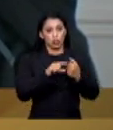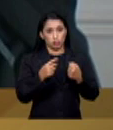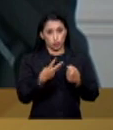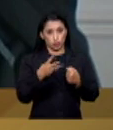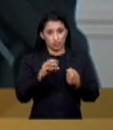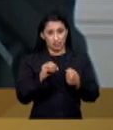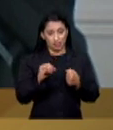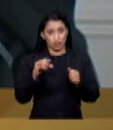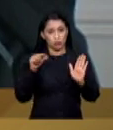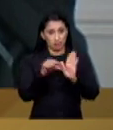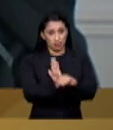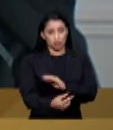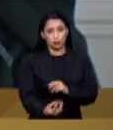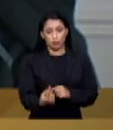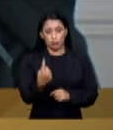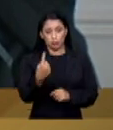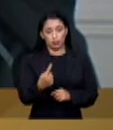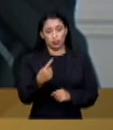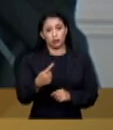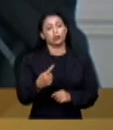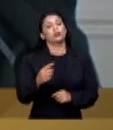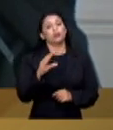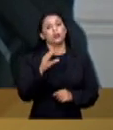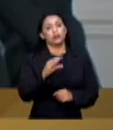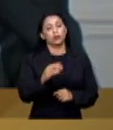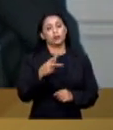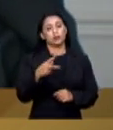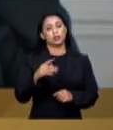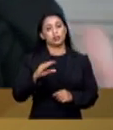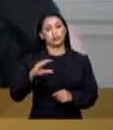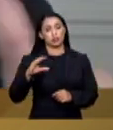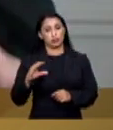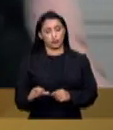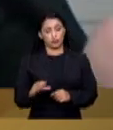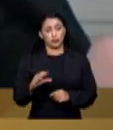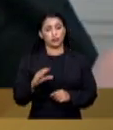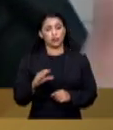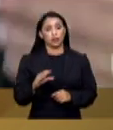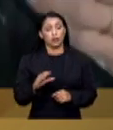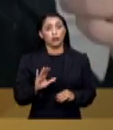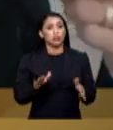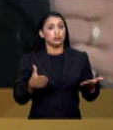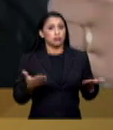parágrafo 1º do Código de Processo Civil. Que, como eu disse, se não